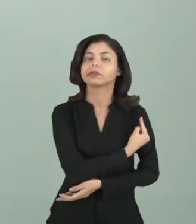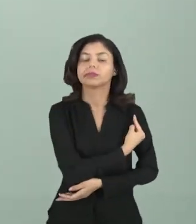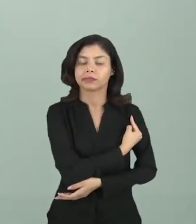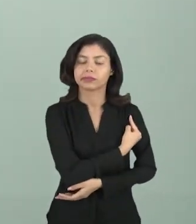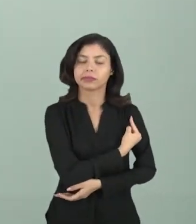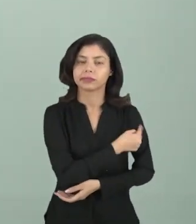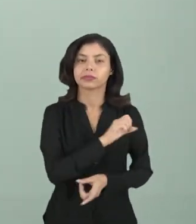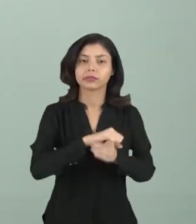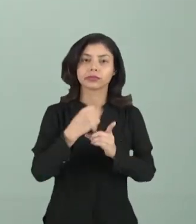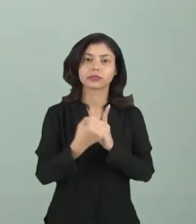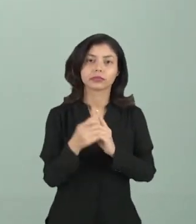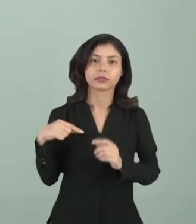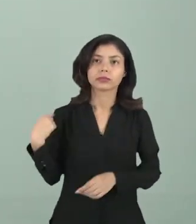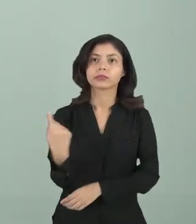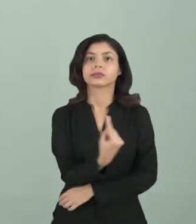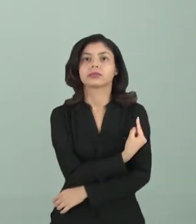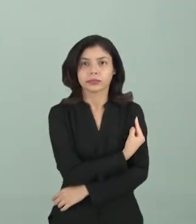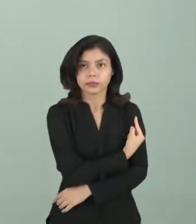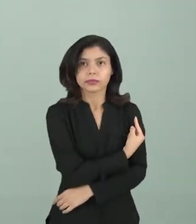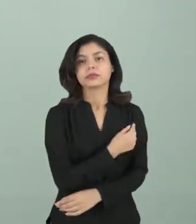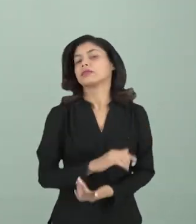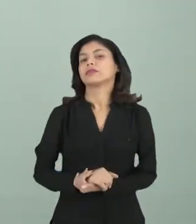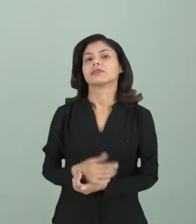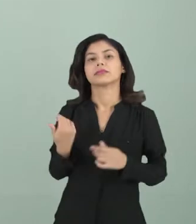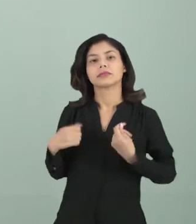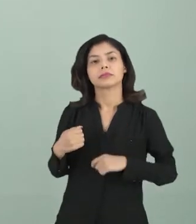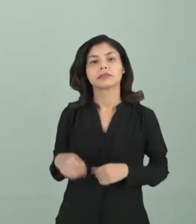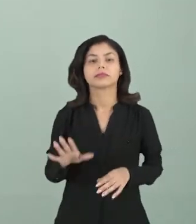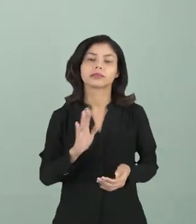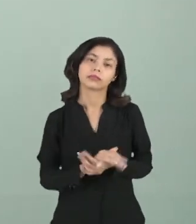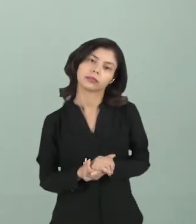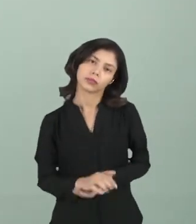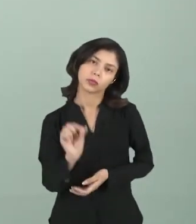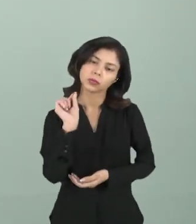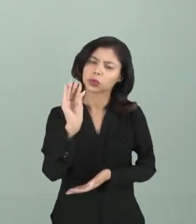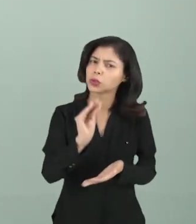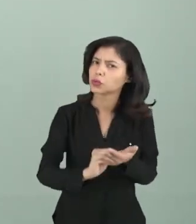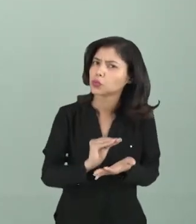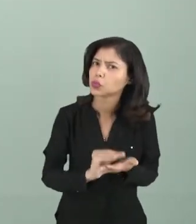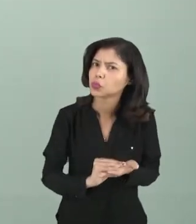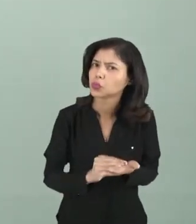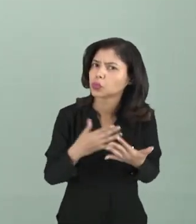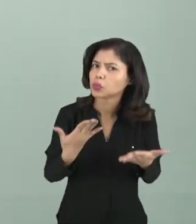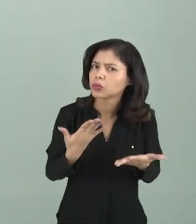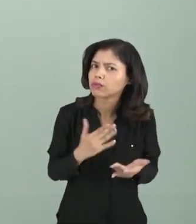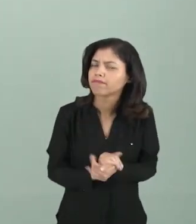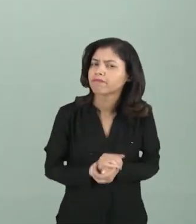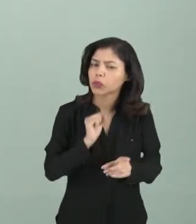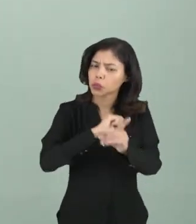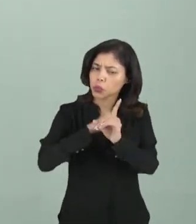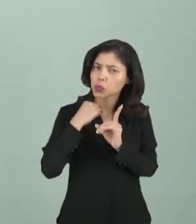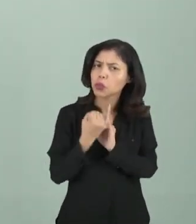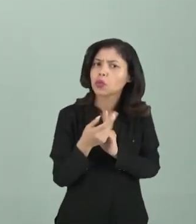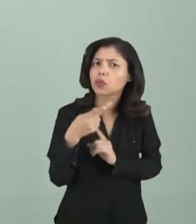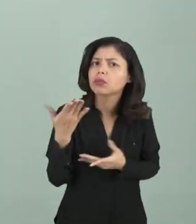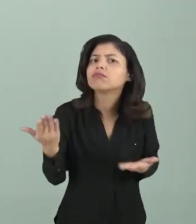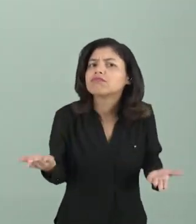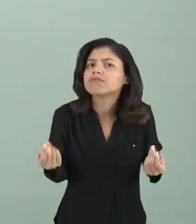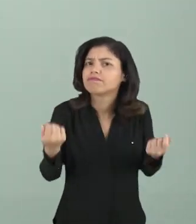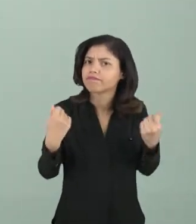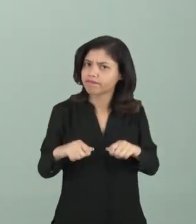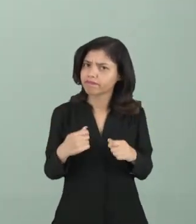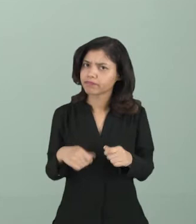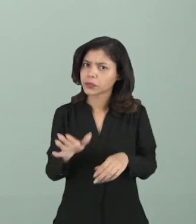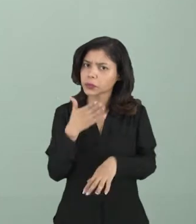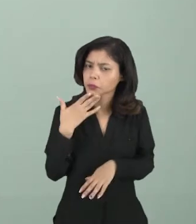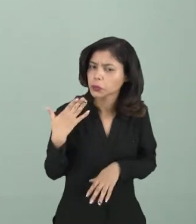sociedade civil é que emana as necessidades. O que é que está faltando? Socialmente falando, o que é que precisa